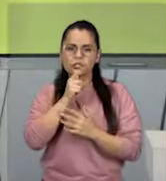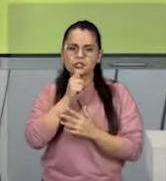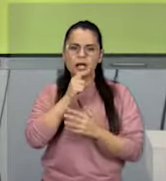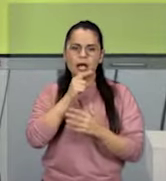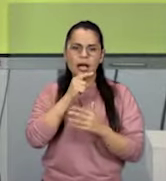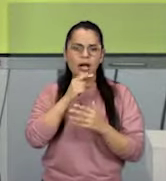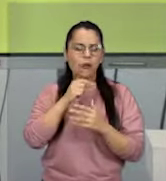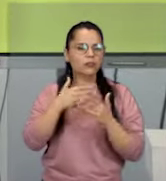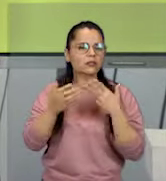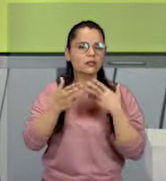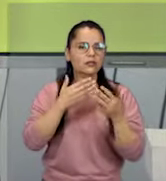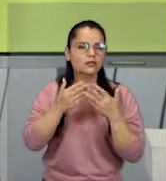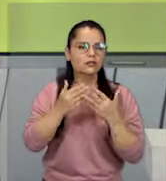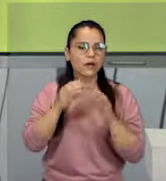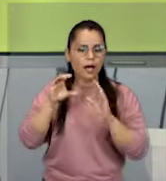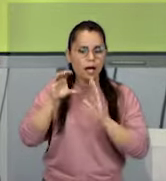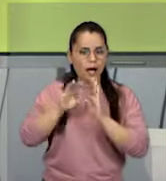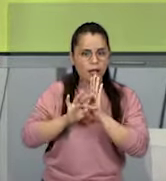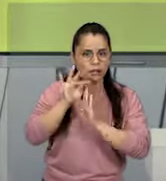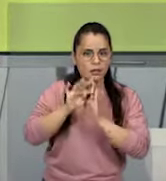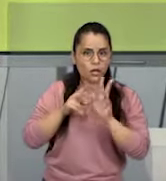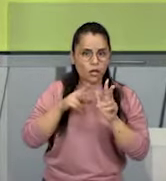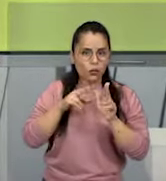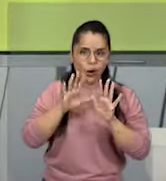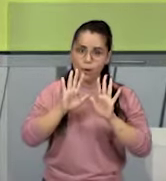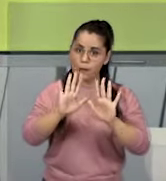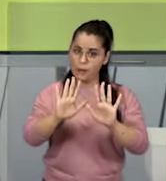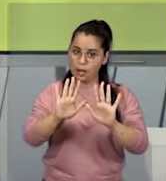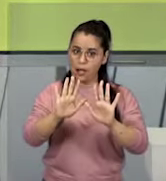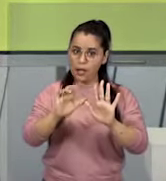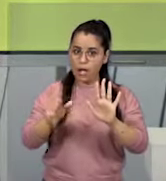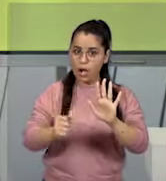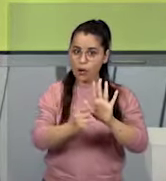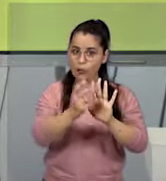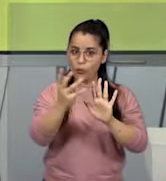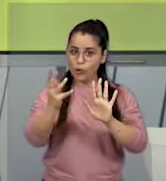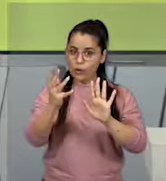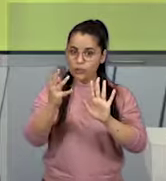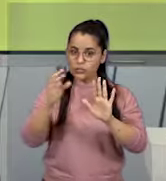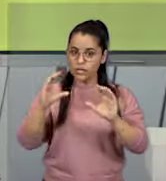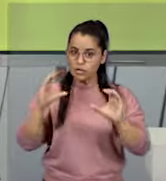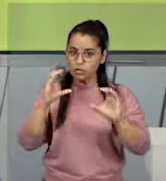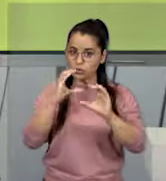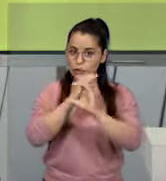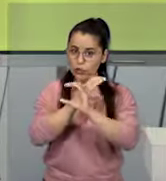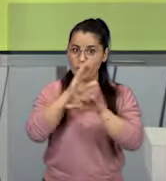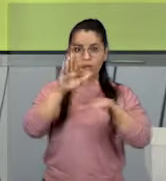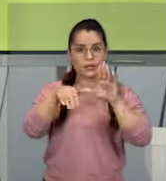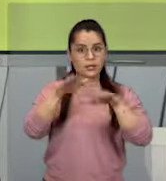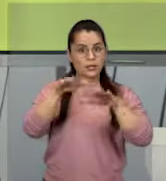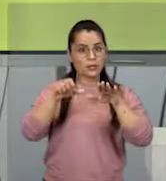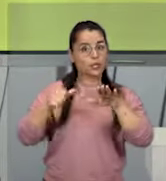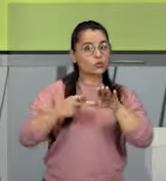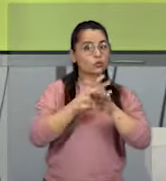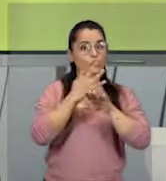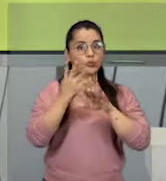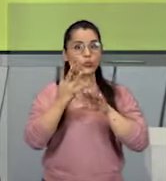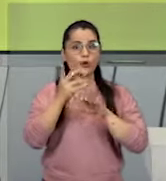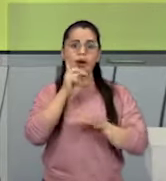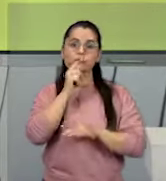depende da Massa agora quantidade calor ali ela já é diretamente proporcional a massa daquela substância